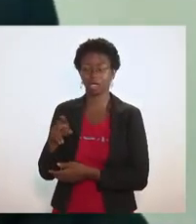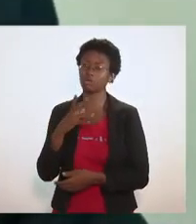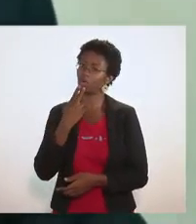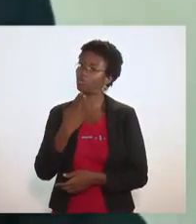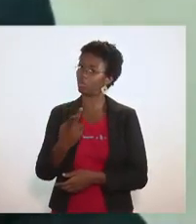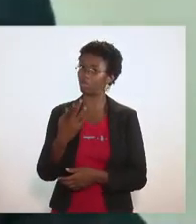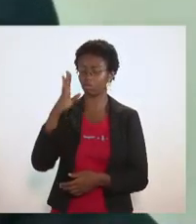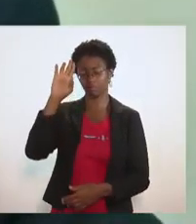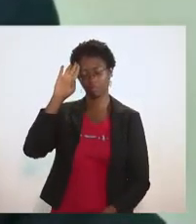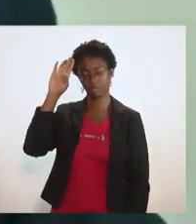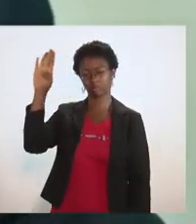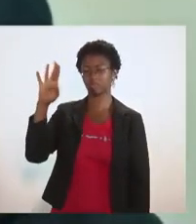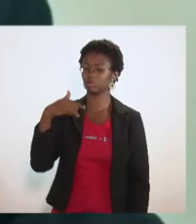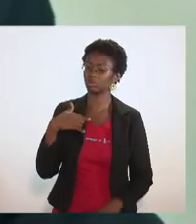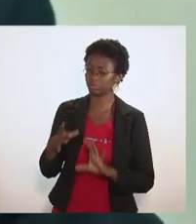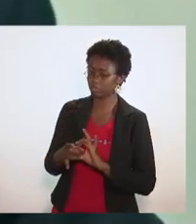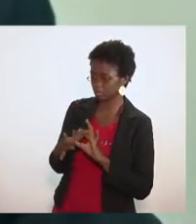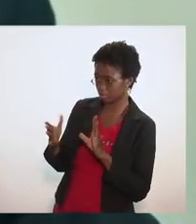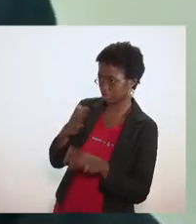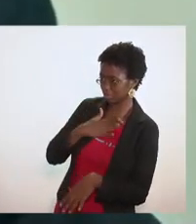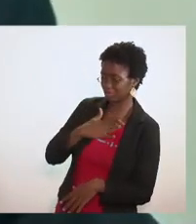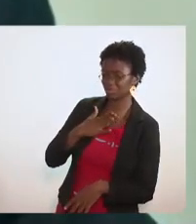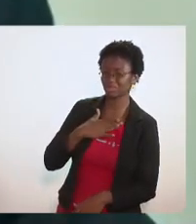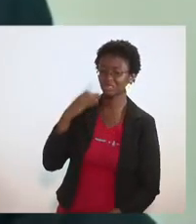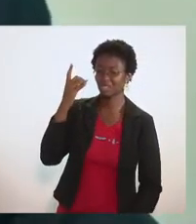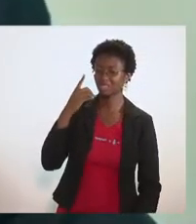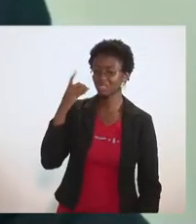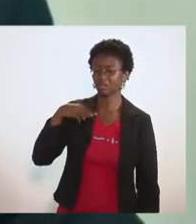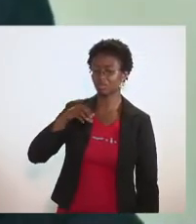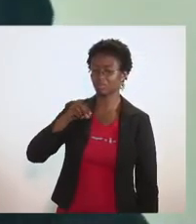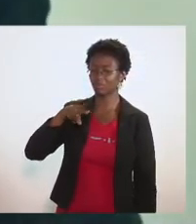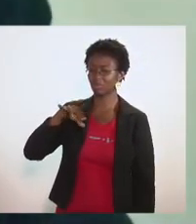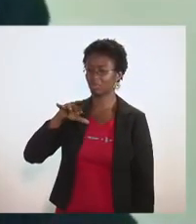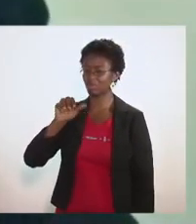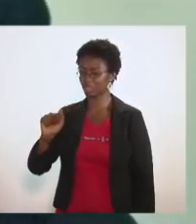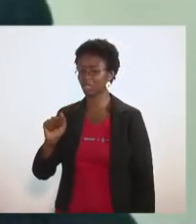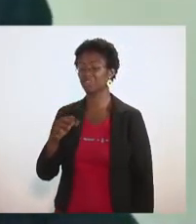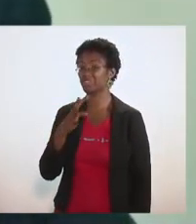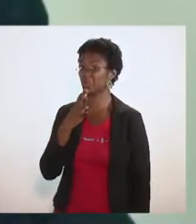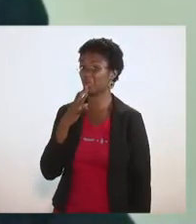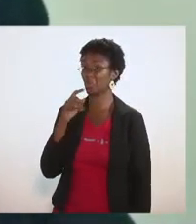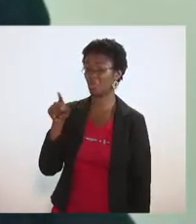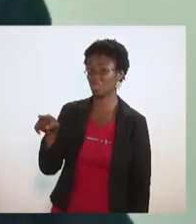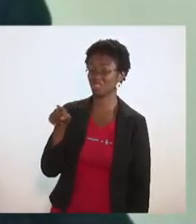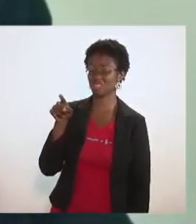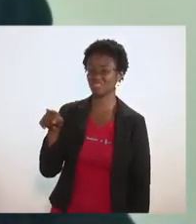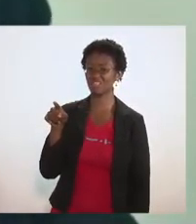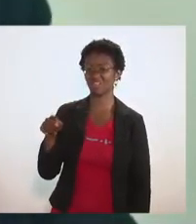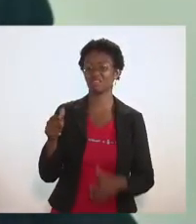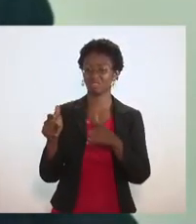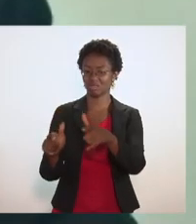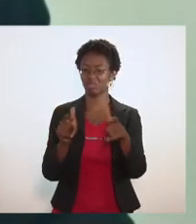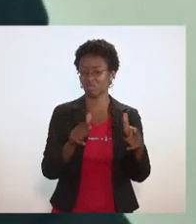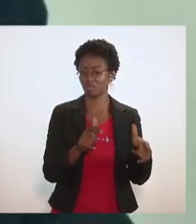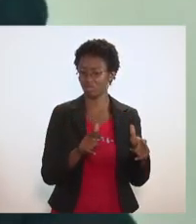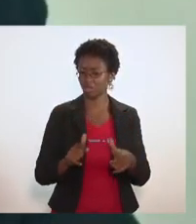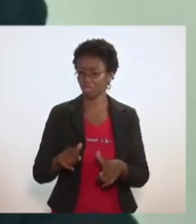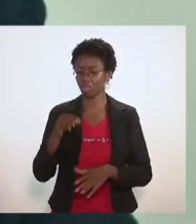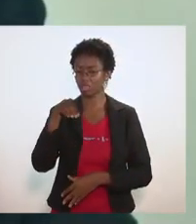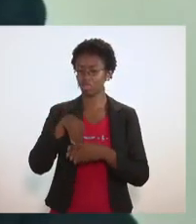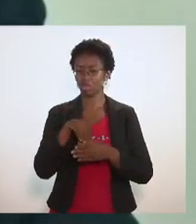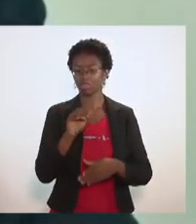produzidos numa casa religiosa, de qualquer matriz religiosa. A outra coisa é